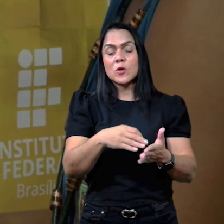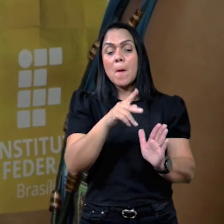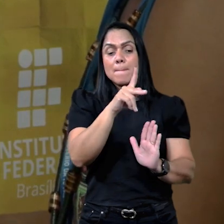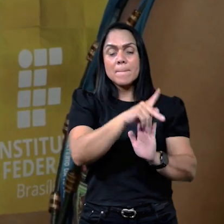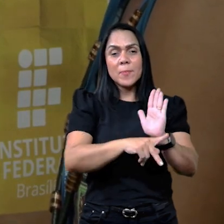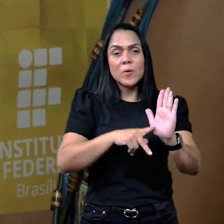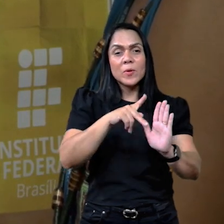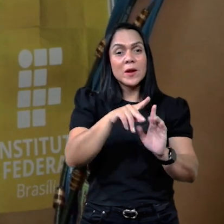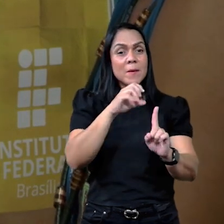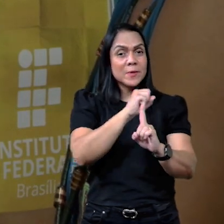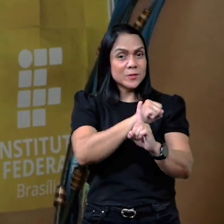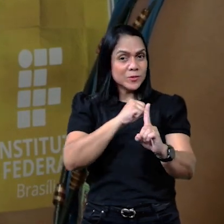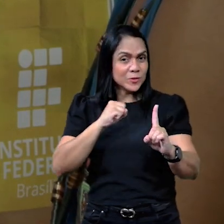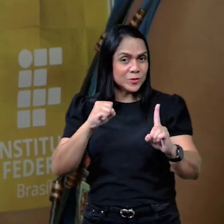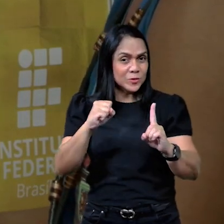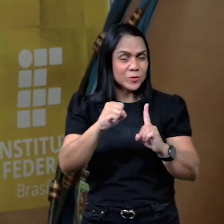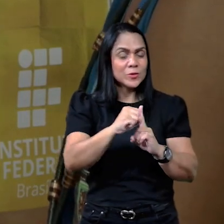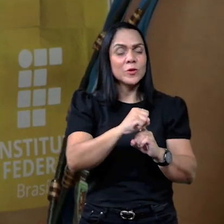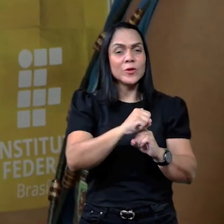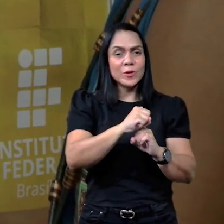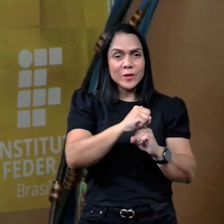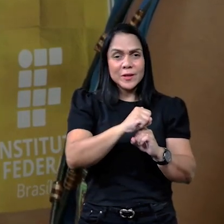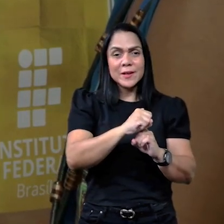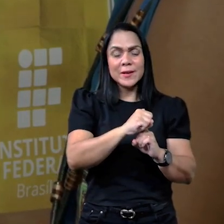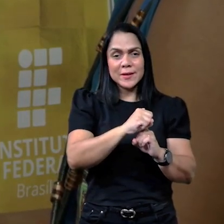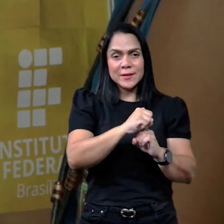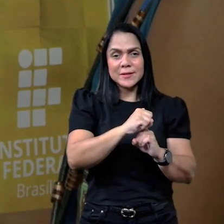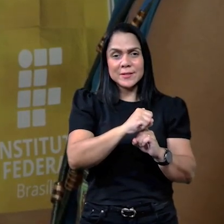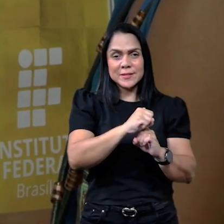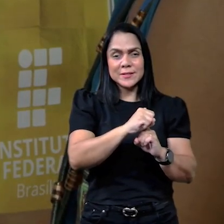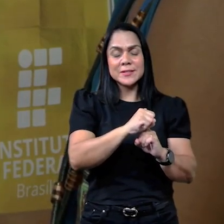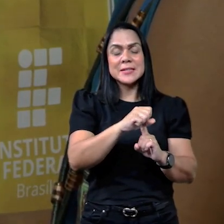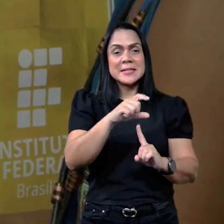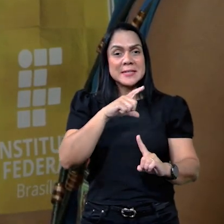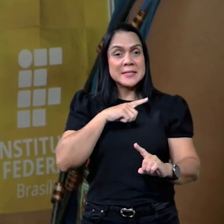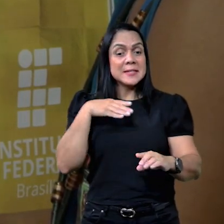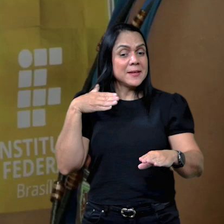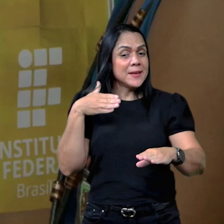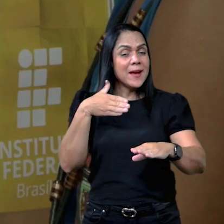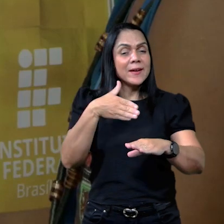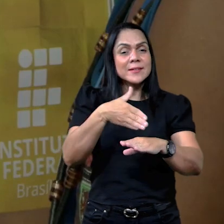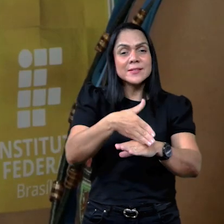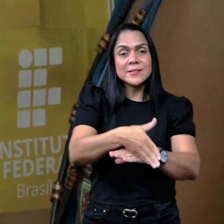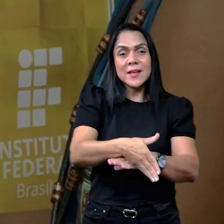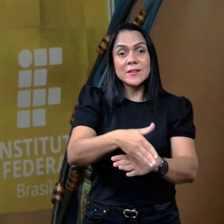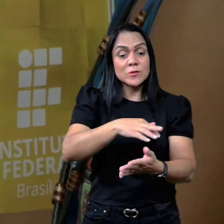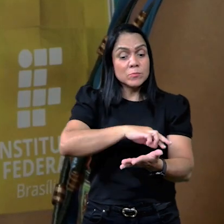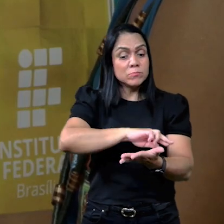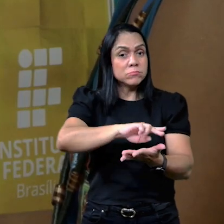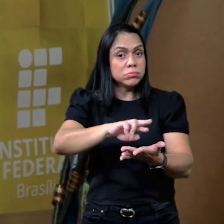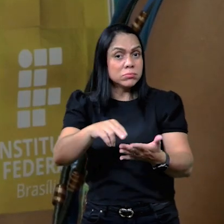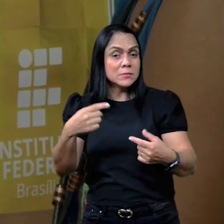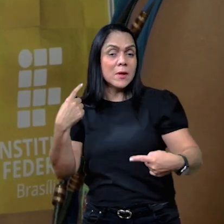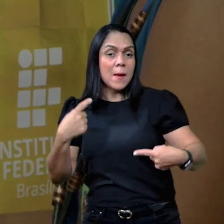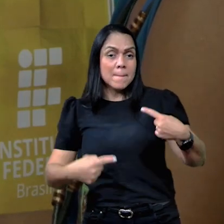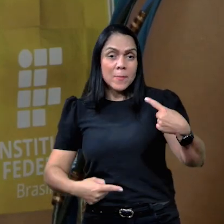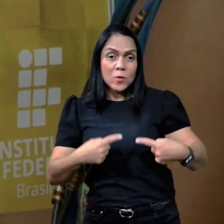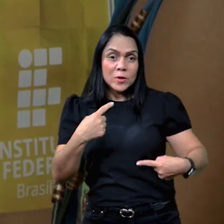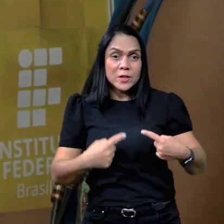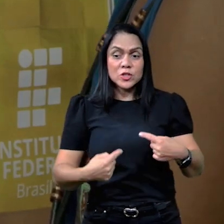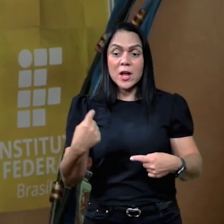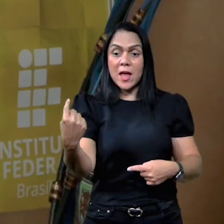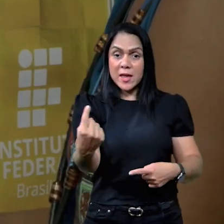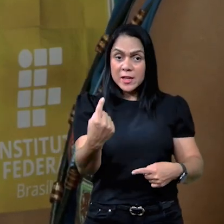programas sociais, né, que esse é o nome completo do CAD único, então ele tem acesso a diversas políticas,